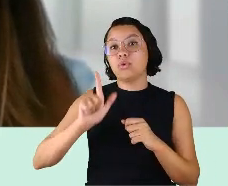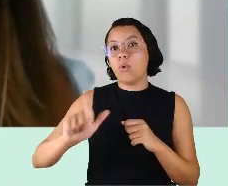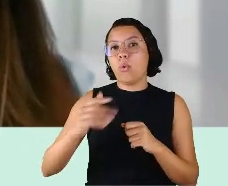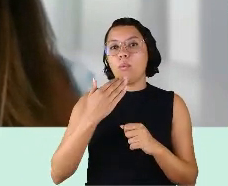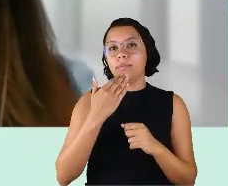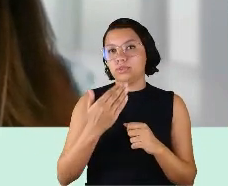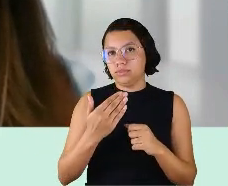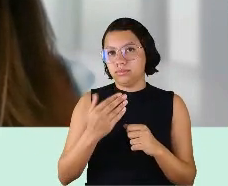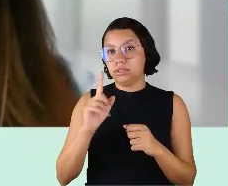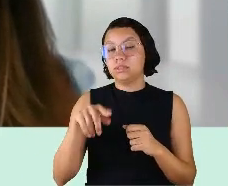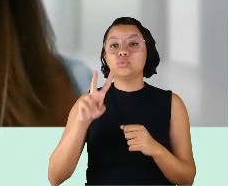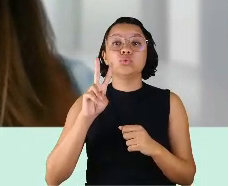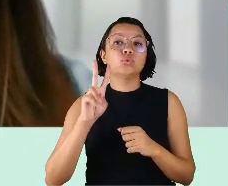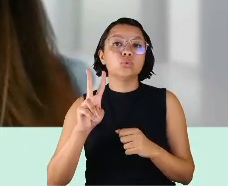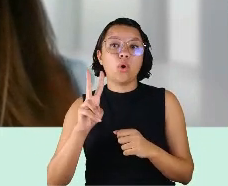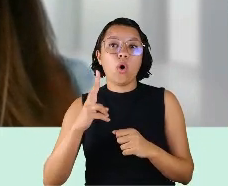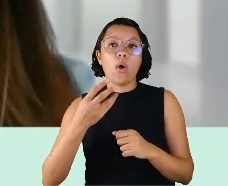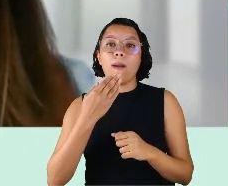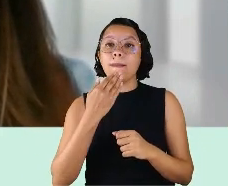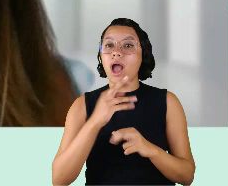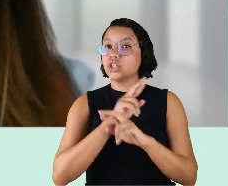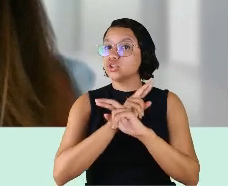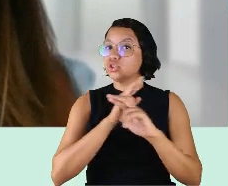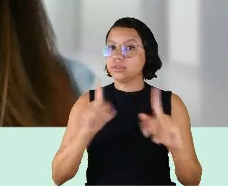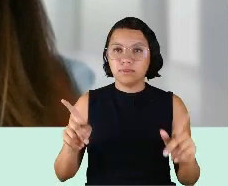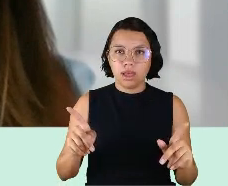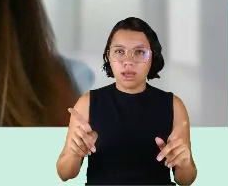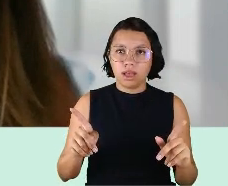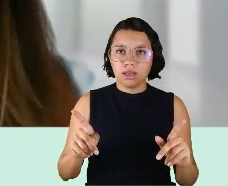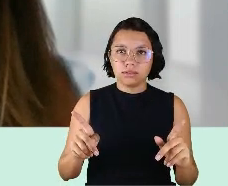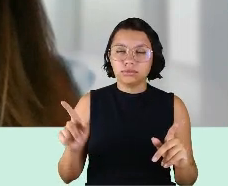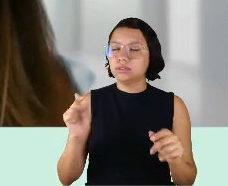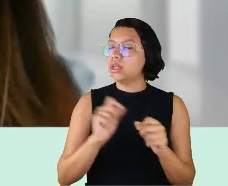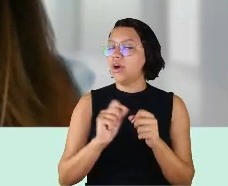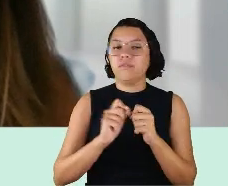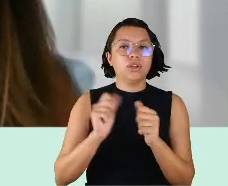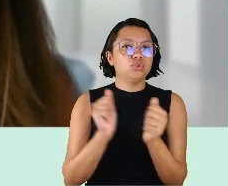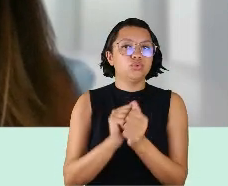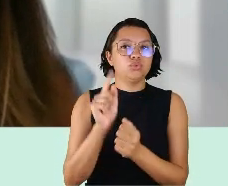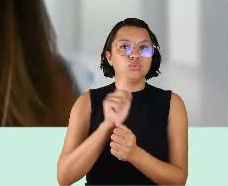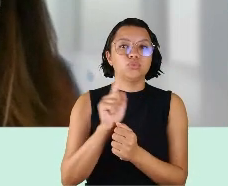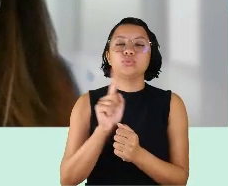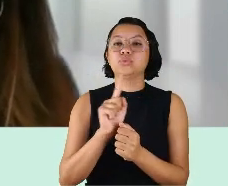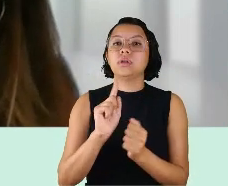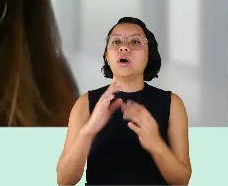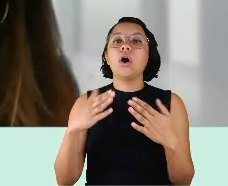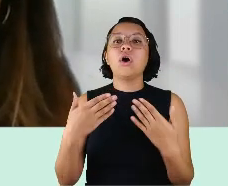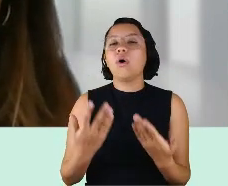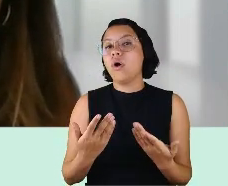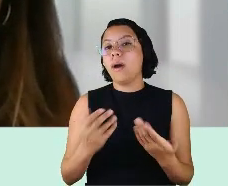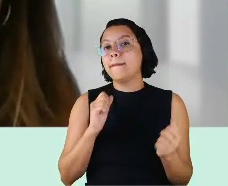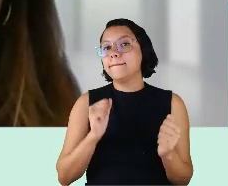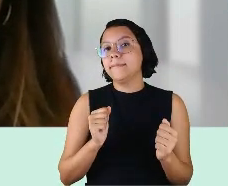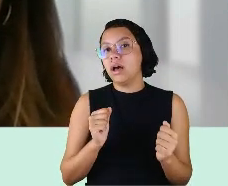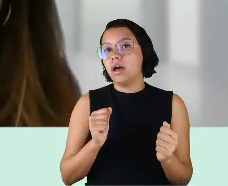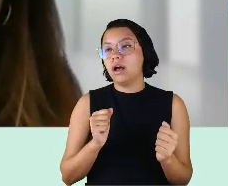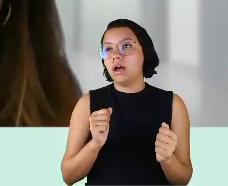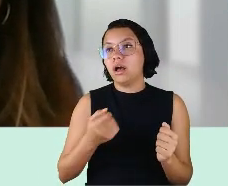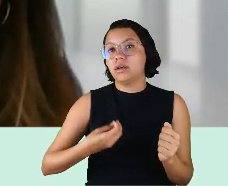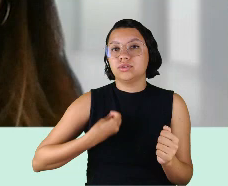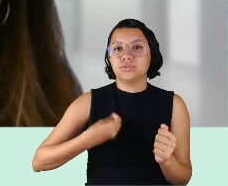faz outro pedido. São 2 pedidos diferentes, que não são feitos juntos. Quando é que ele